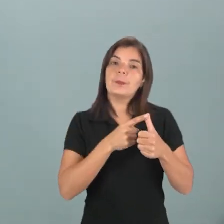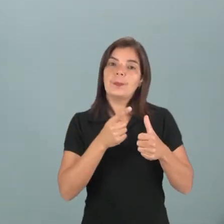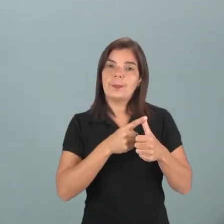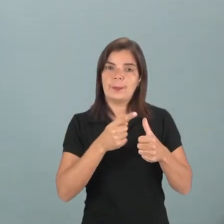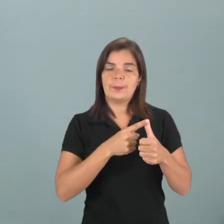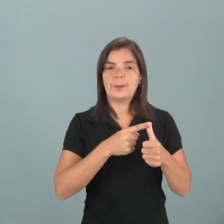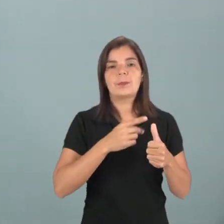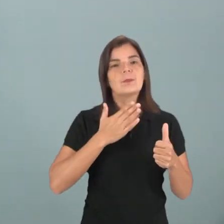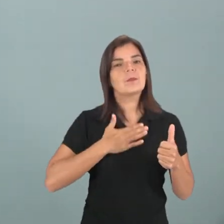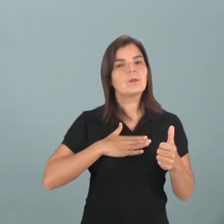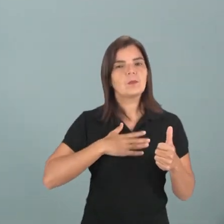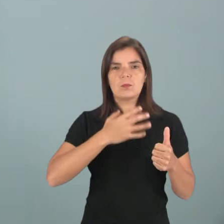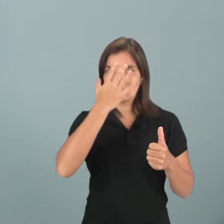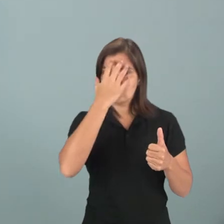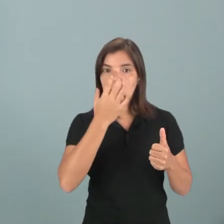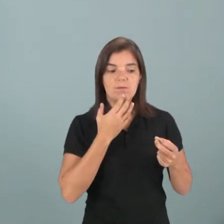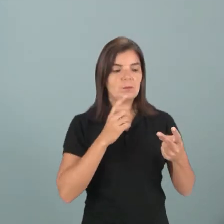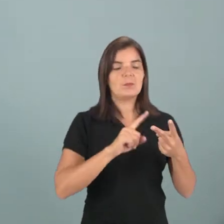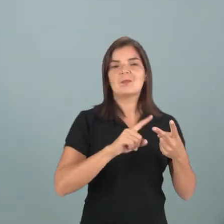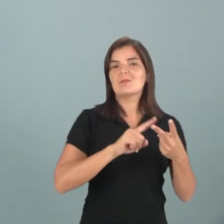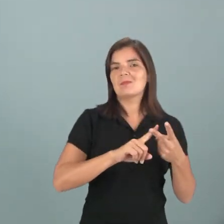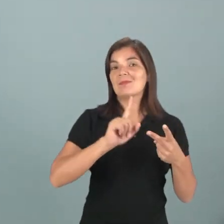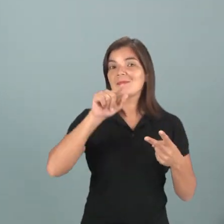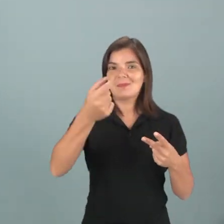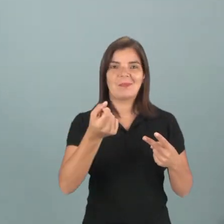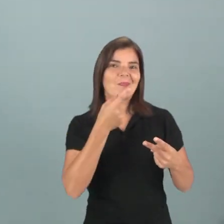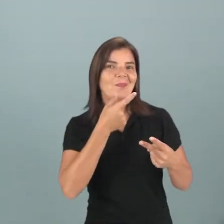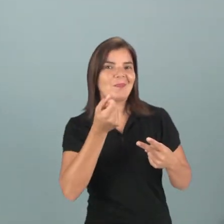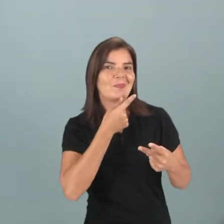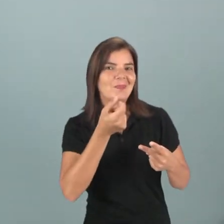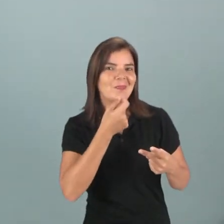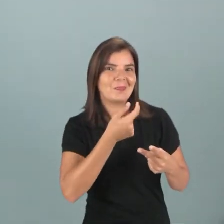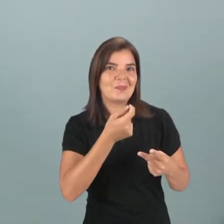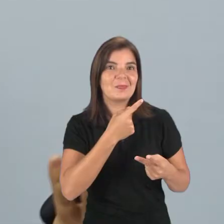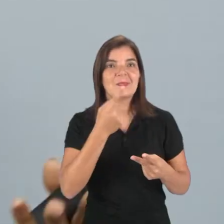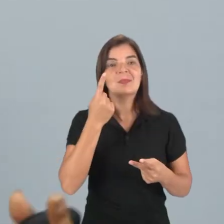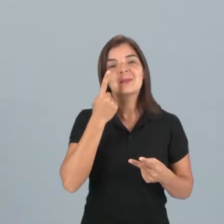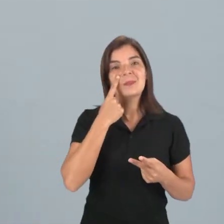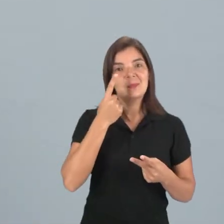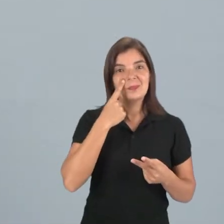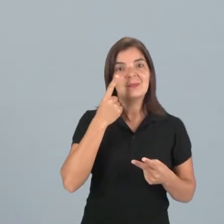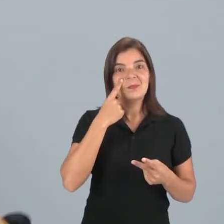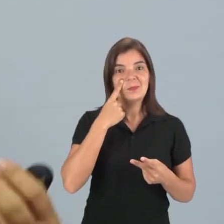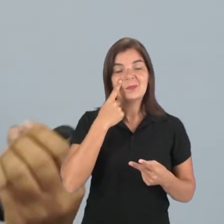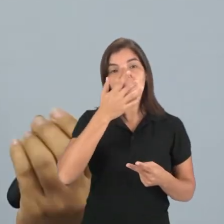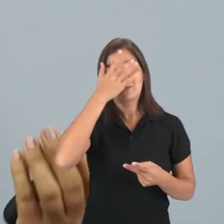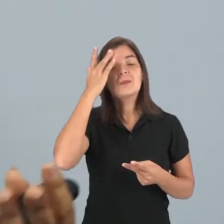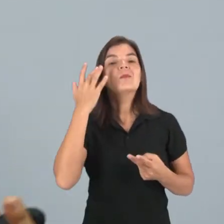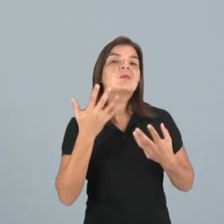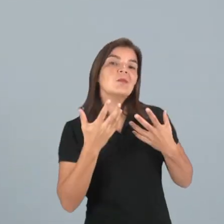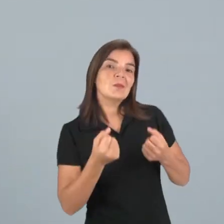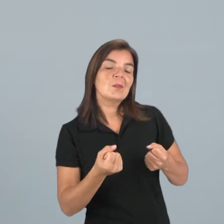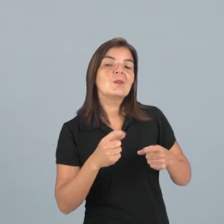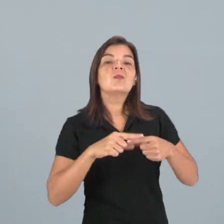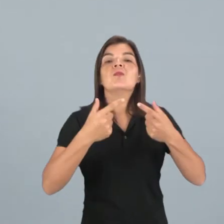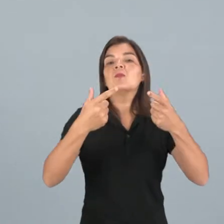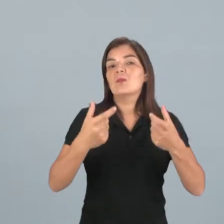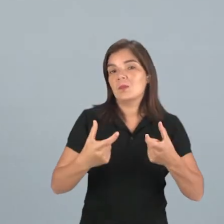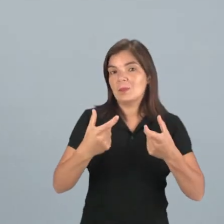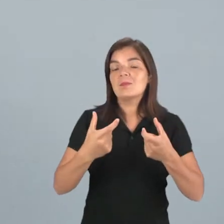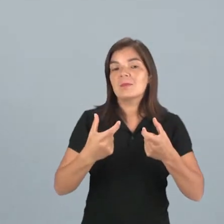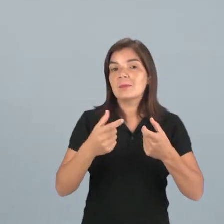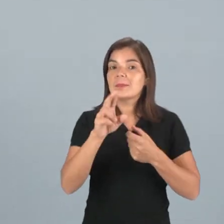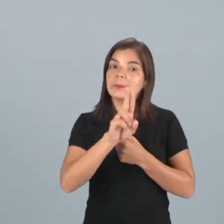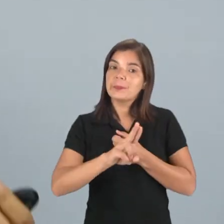primeira é mais séria, a segunda é uma humorista. Levando em consideração o emissor, o canal que elas